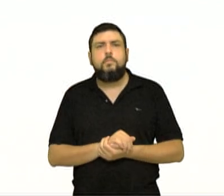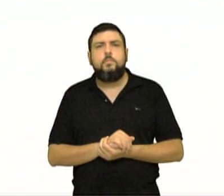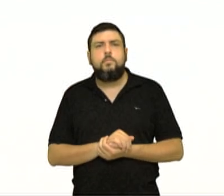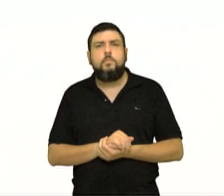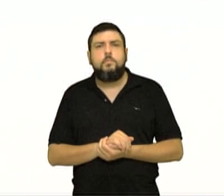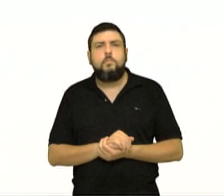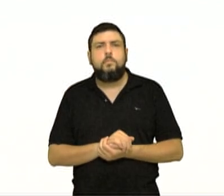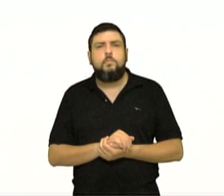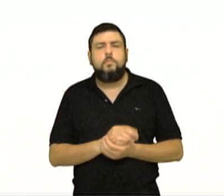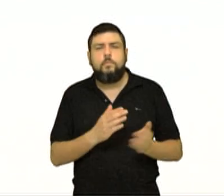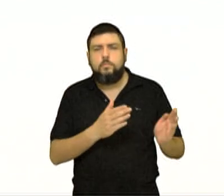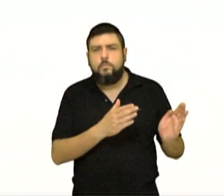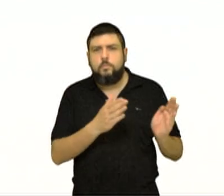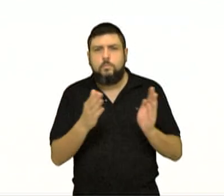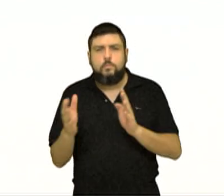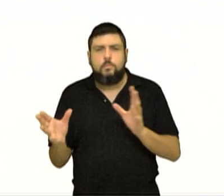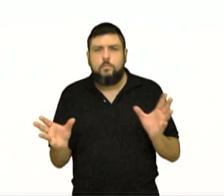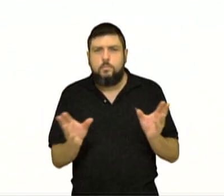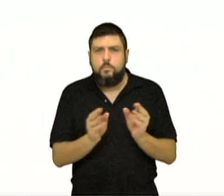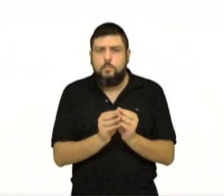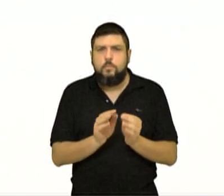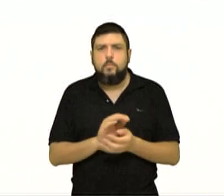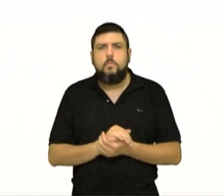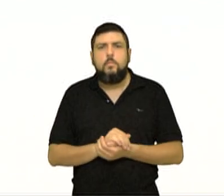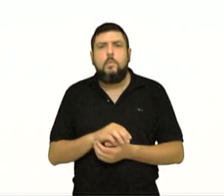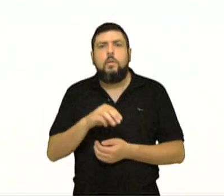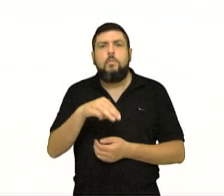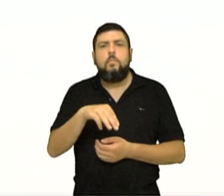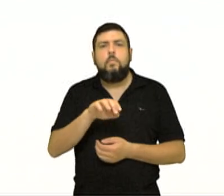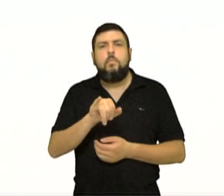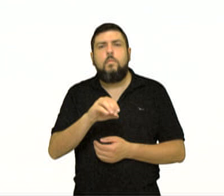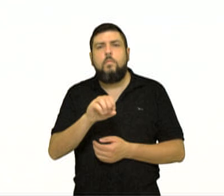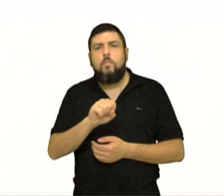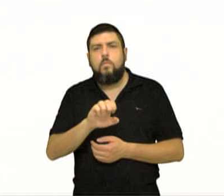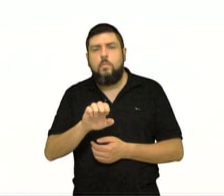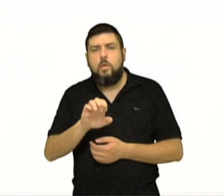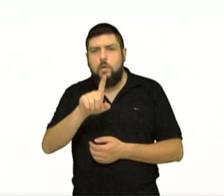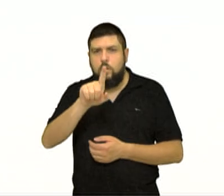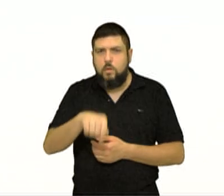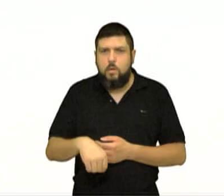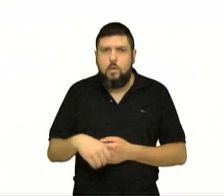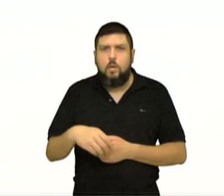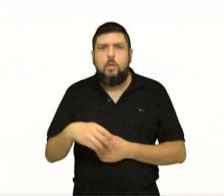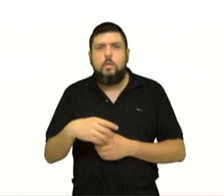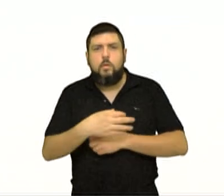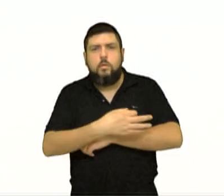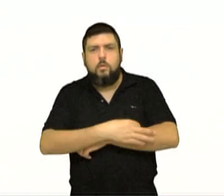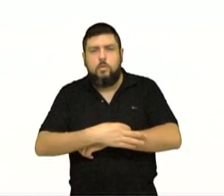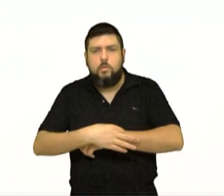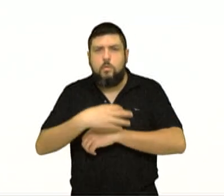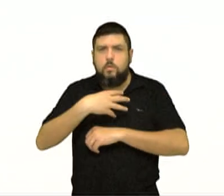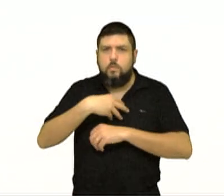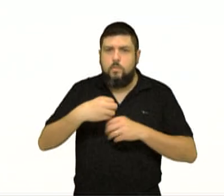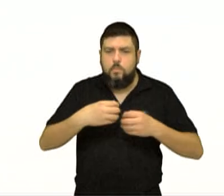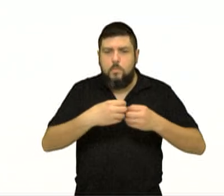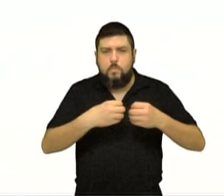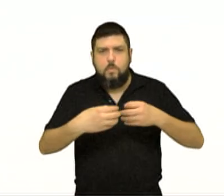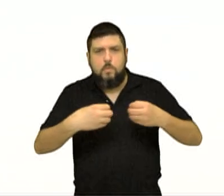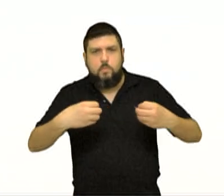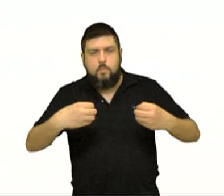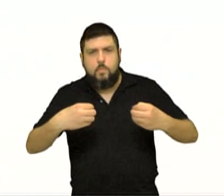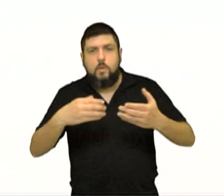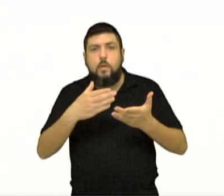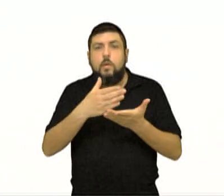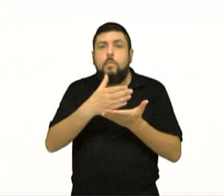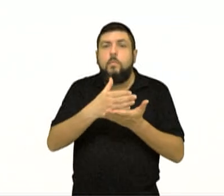uma retomada aqui, gente. A meiose resulta em 4 células filhas, que a gente vai chamar de gametas ali, com metade do número de